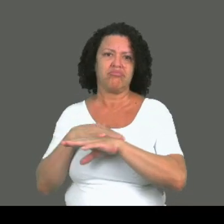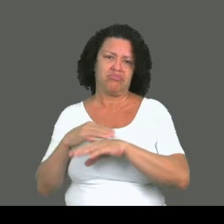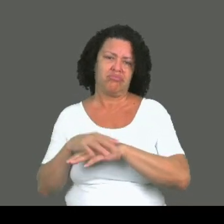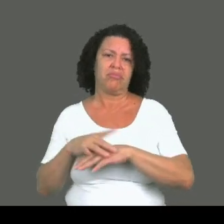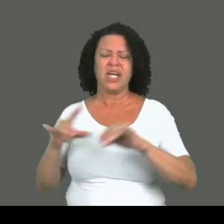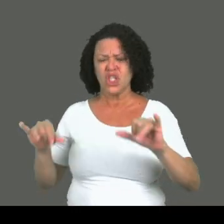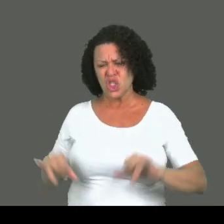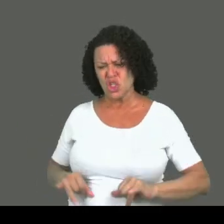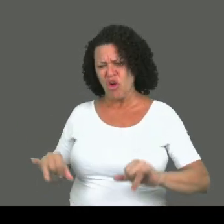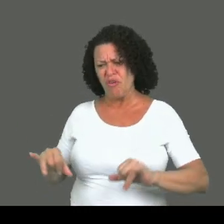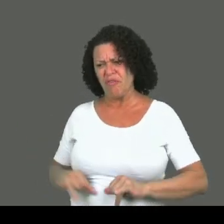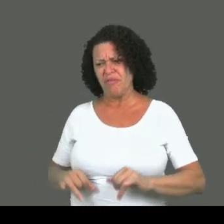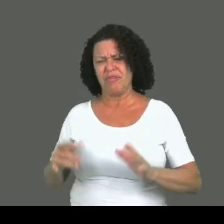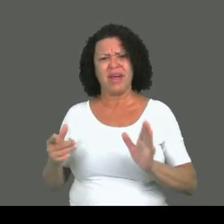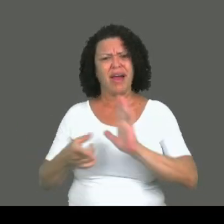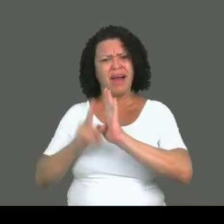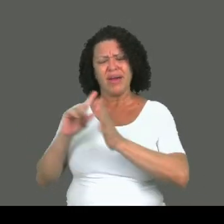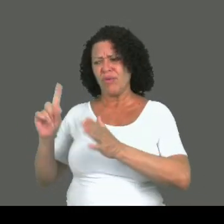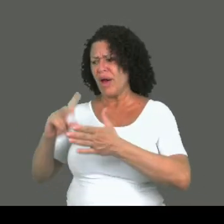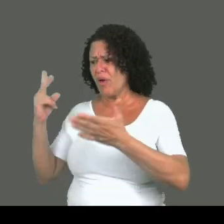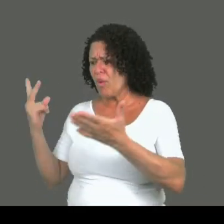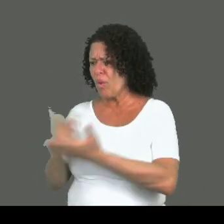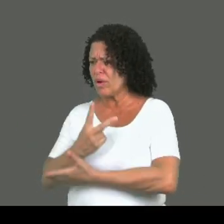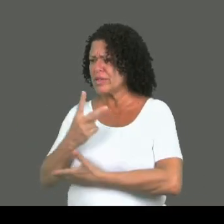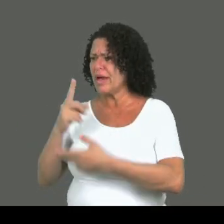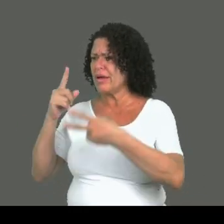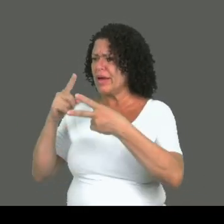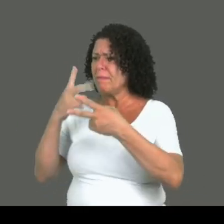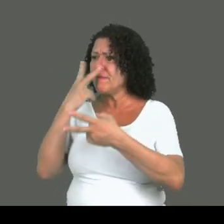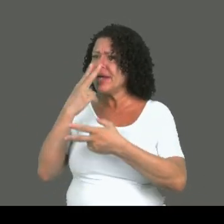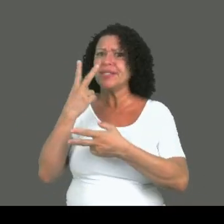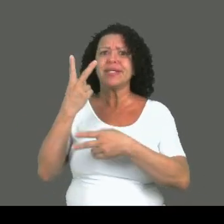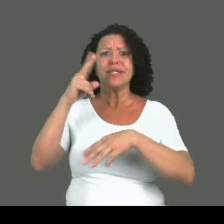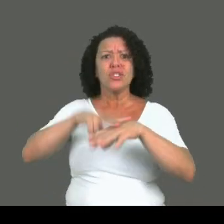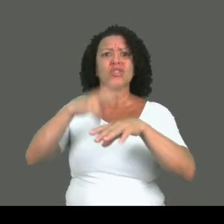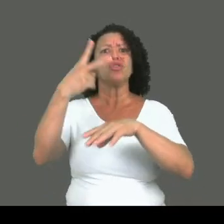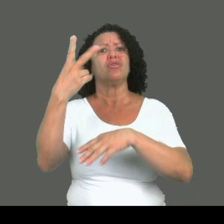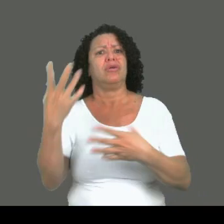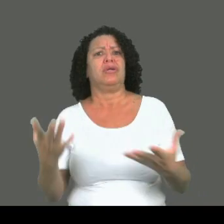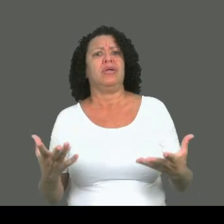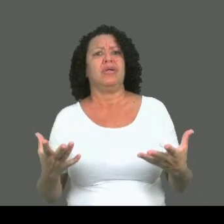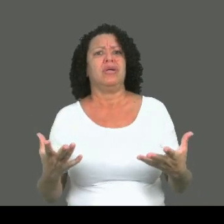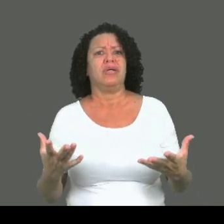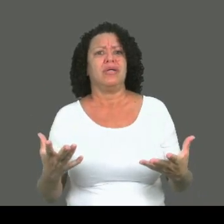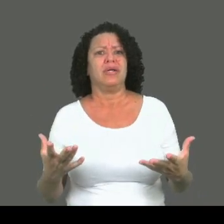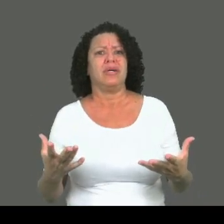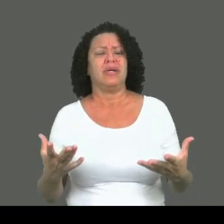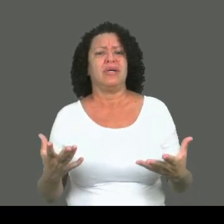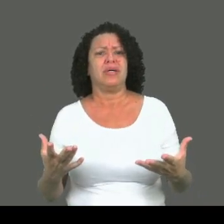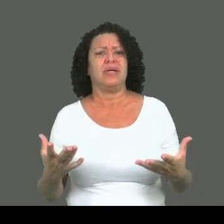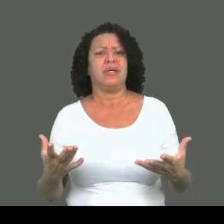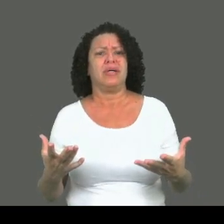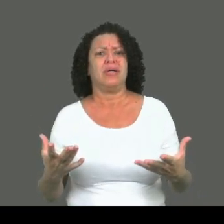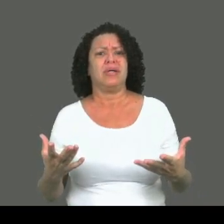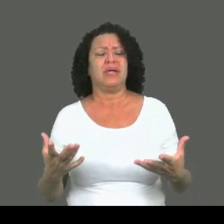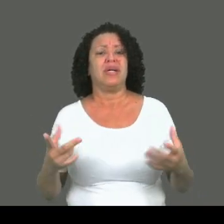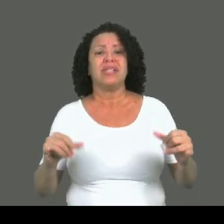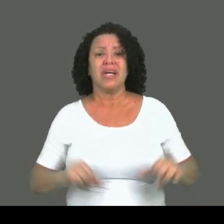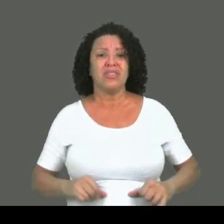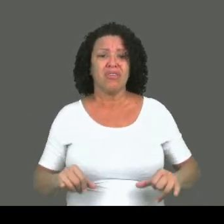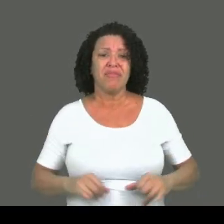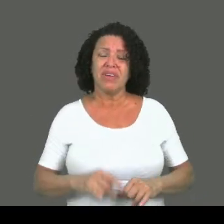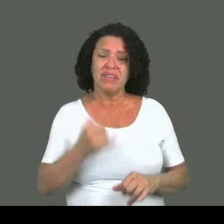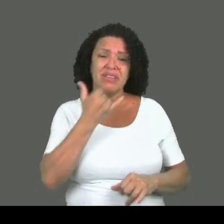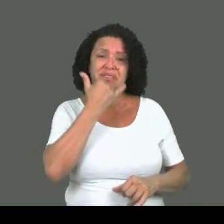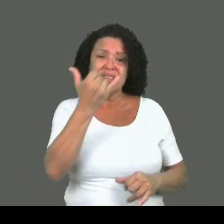sofrer por antecedência é sofrer 2 vezes, né? Ou sofrer em vão.